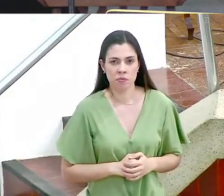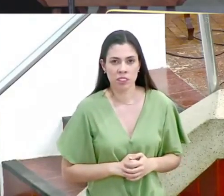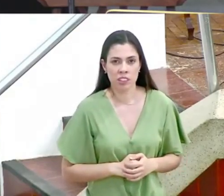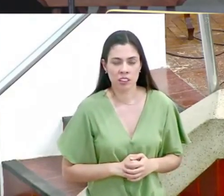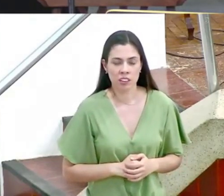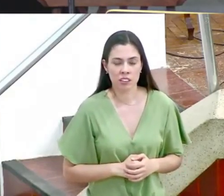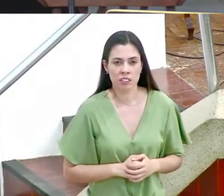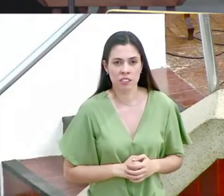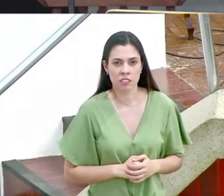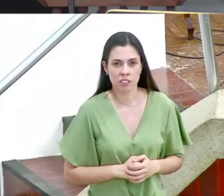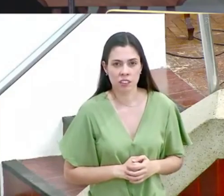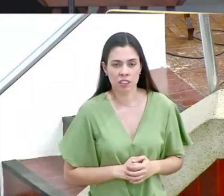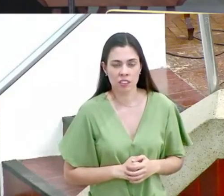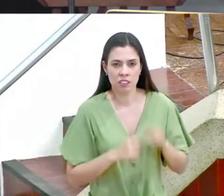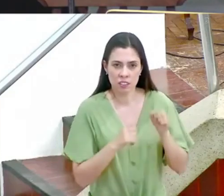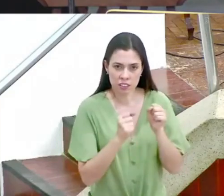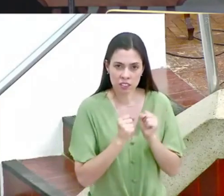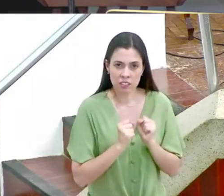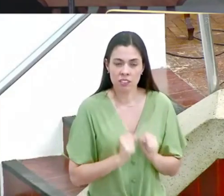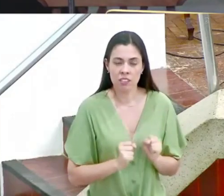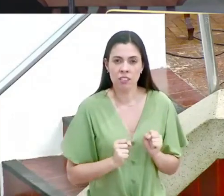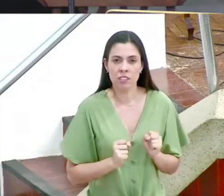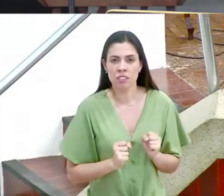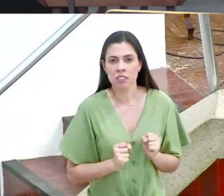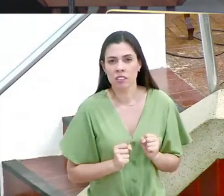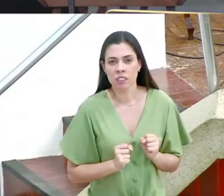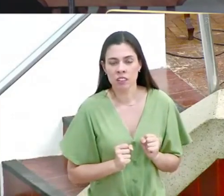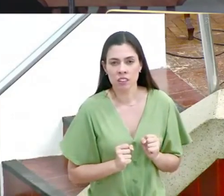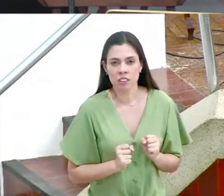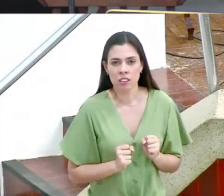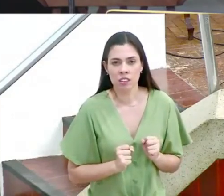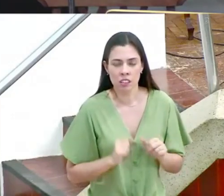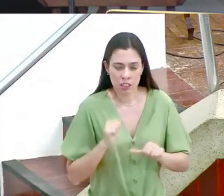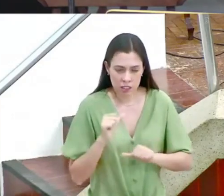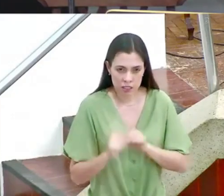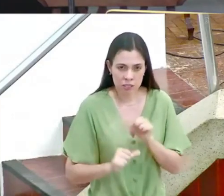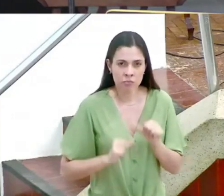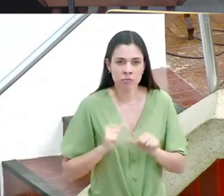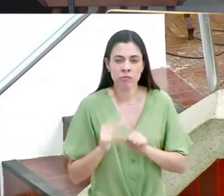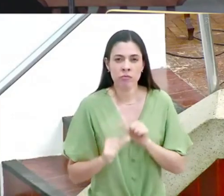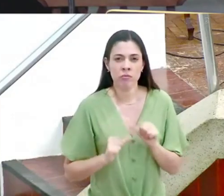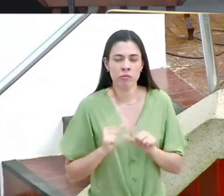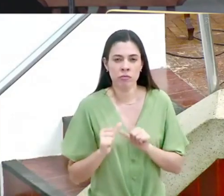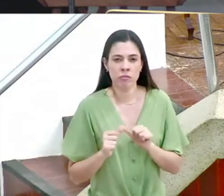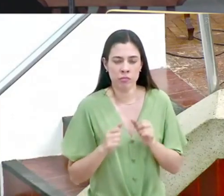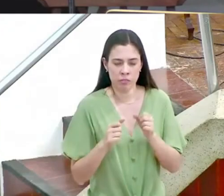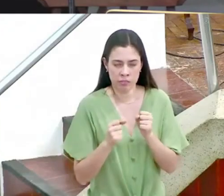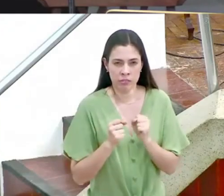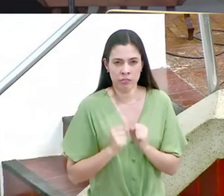mensagem é poderosa para transformar